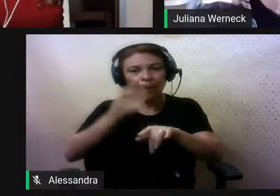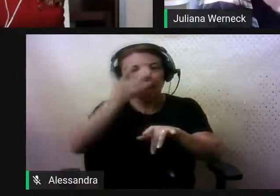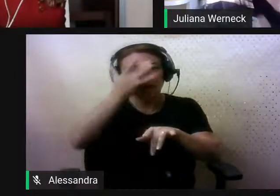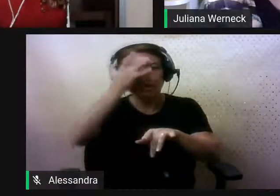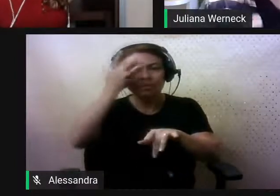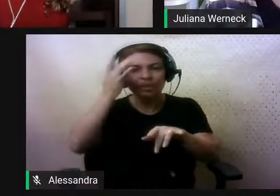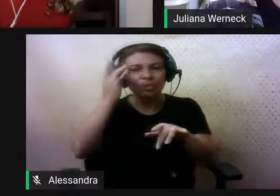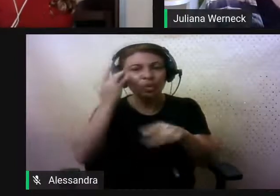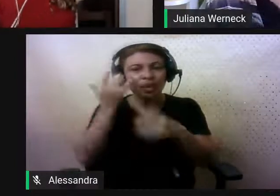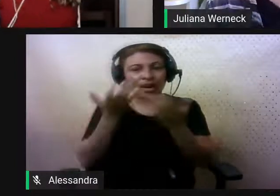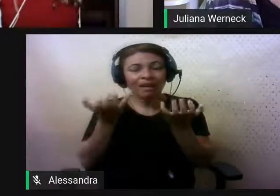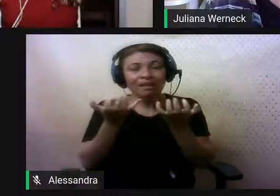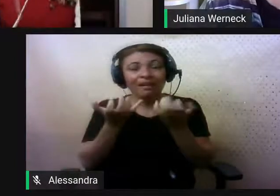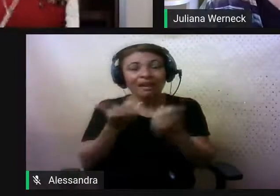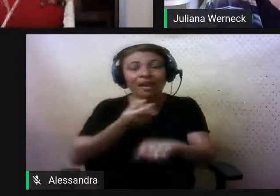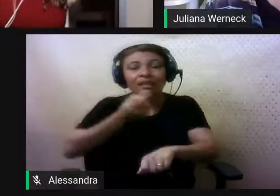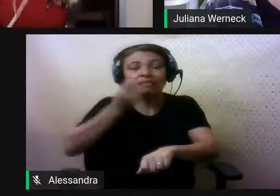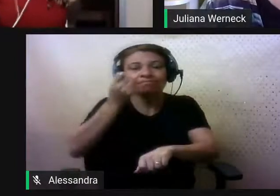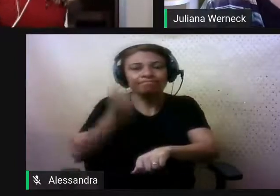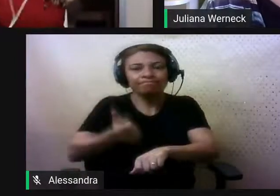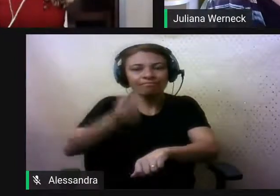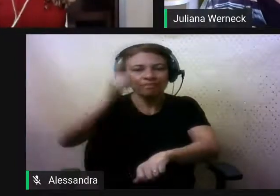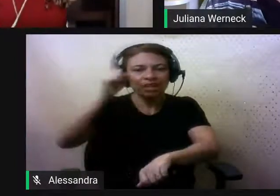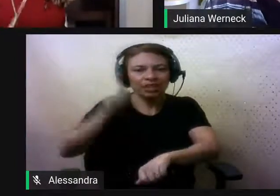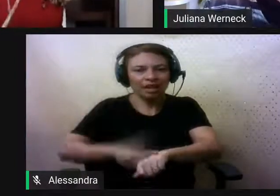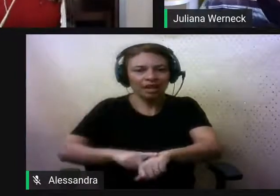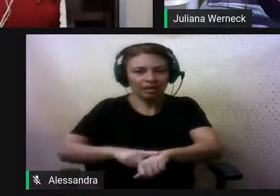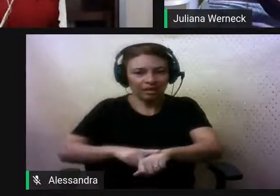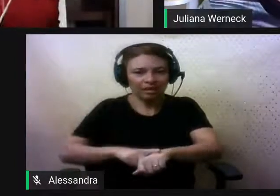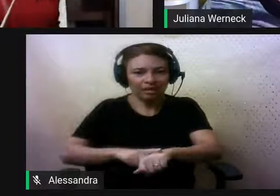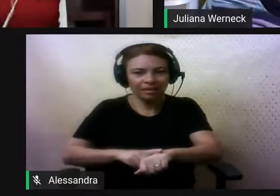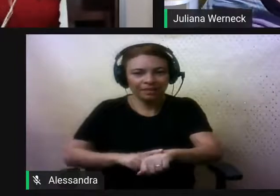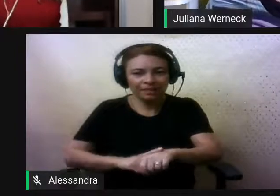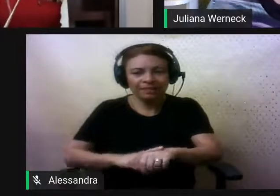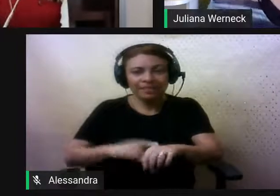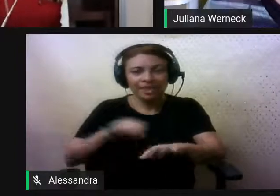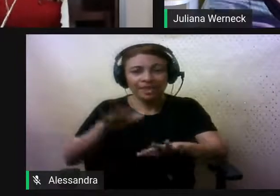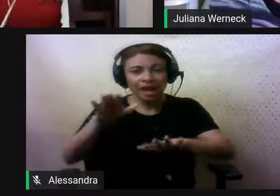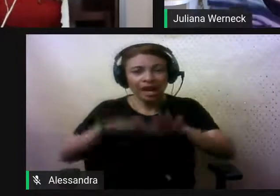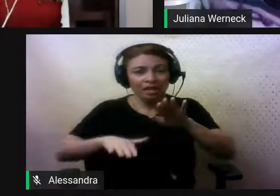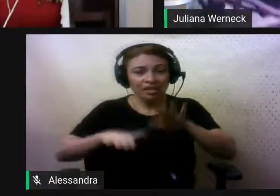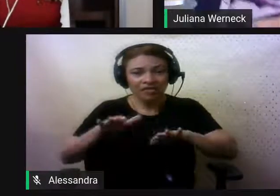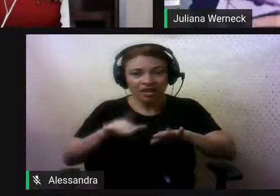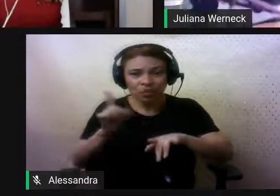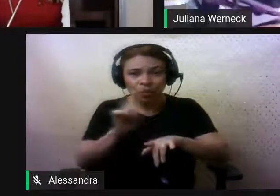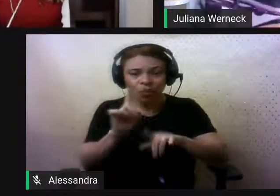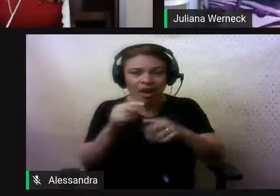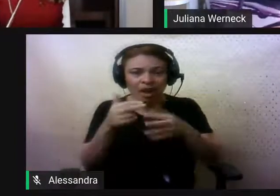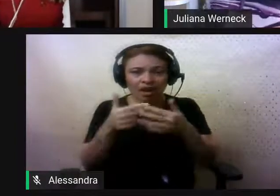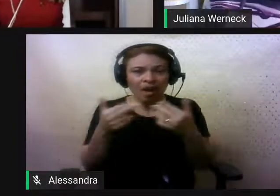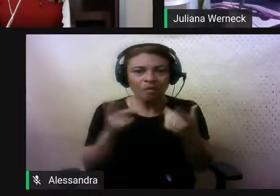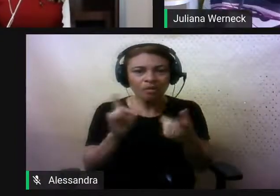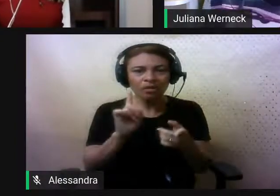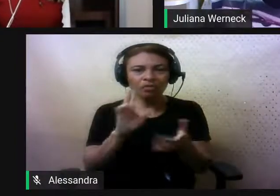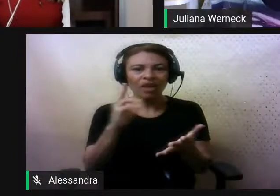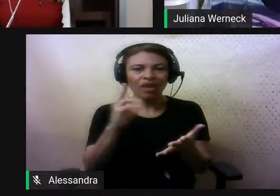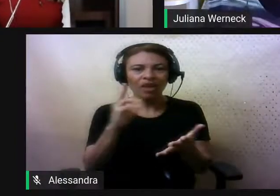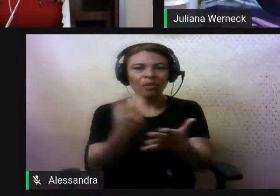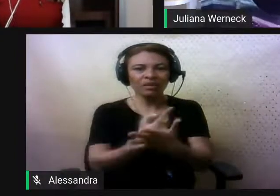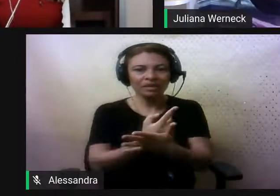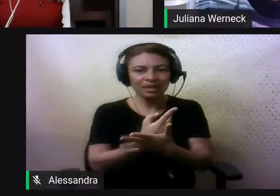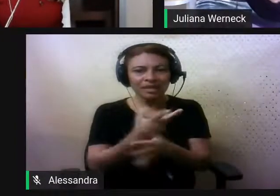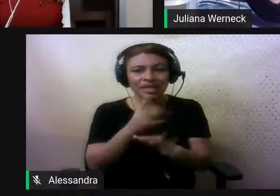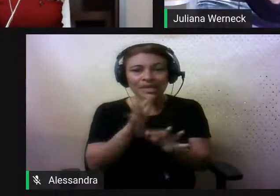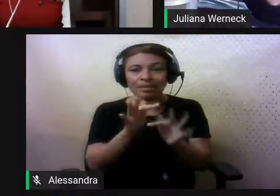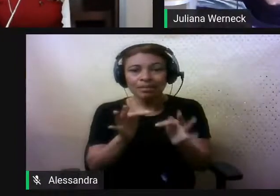quer as coisas muito imediatamente, né? E às vezes não é que a coisa não vai acontecer, ela simplesmente não